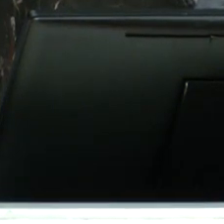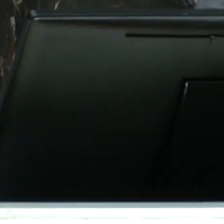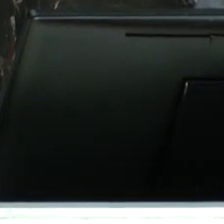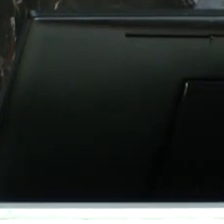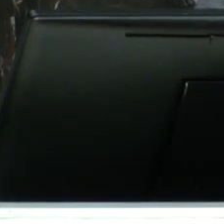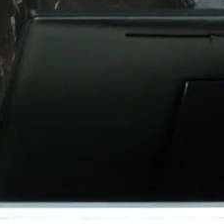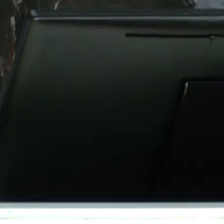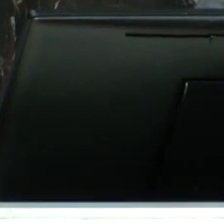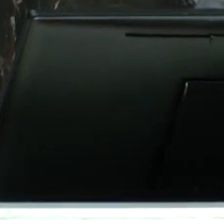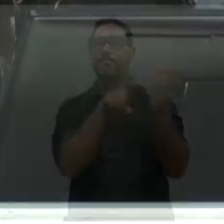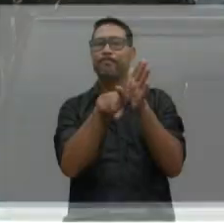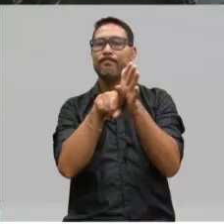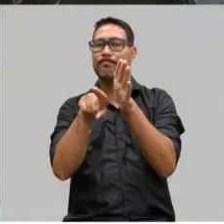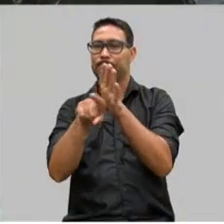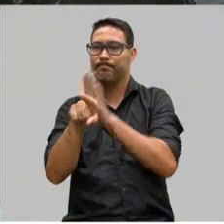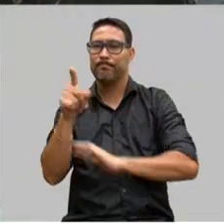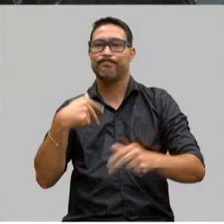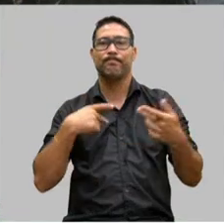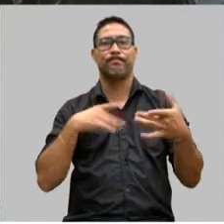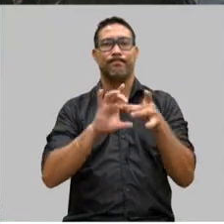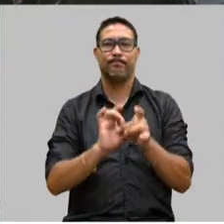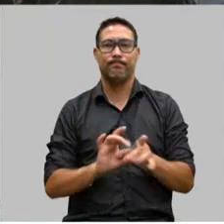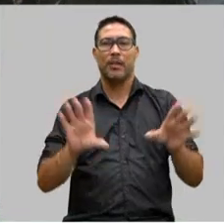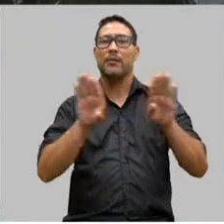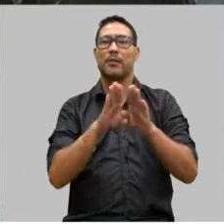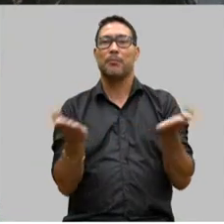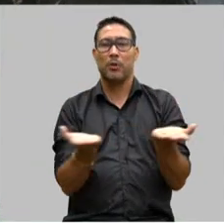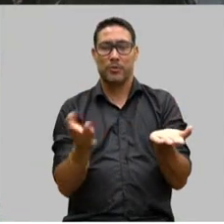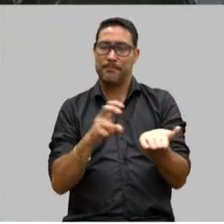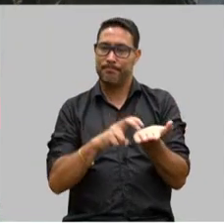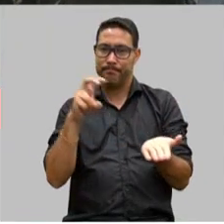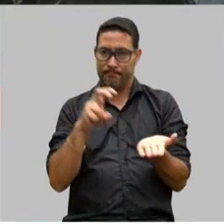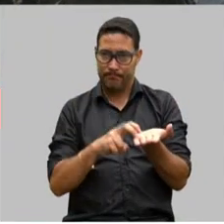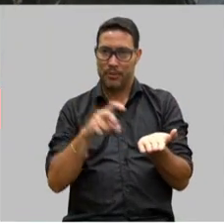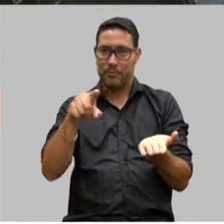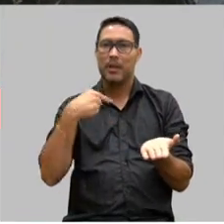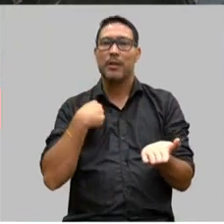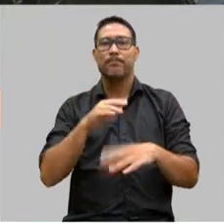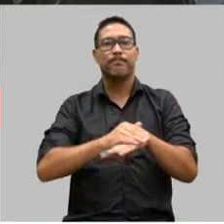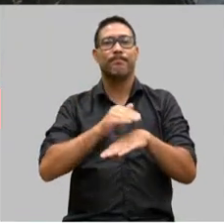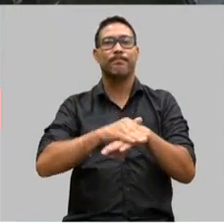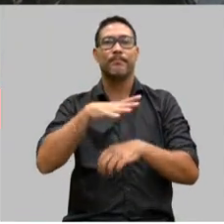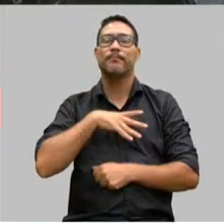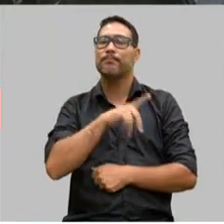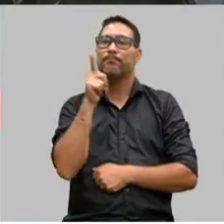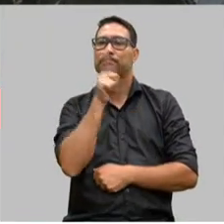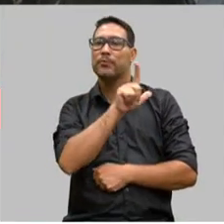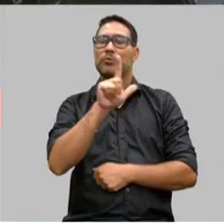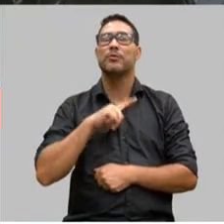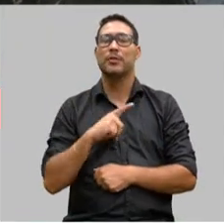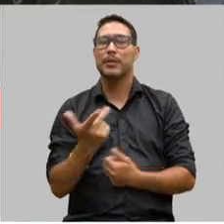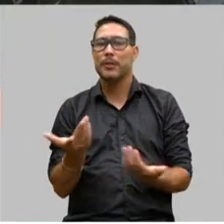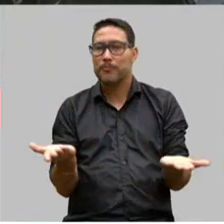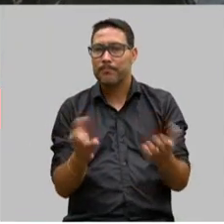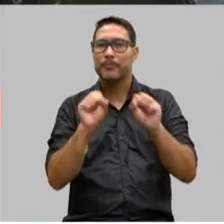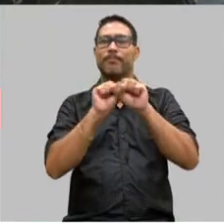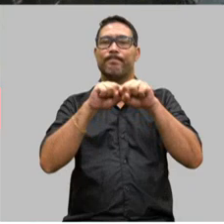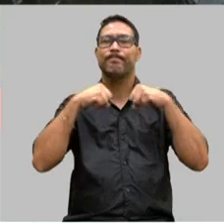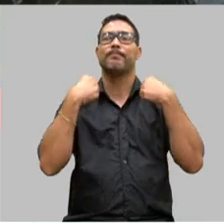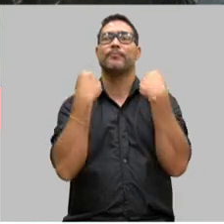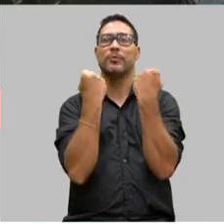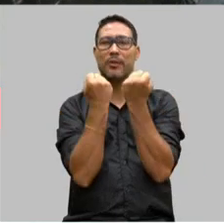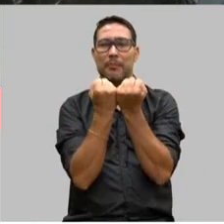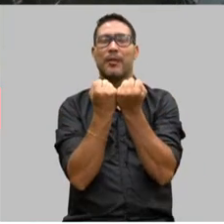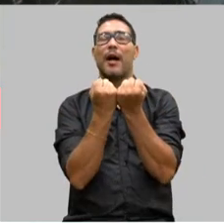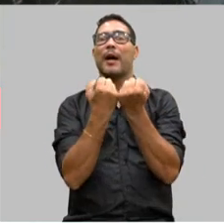os questionamentos, as suas falas também nessa manhã de hoje, para que a gente comece esse dia, esse seminário, de